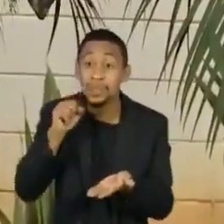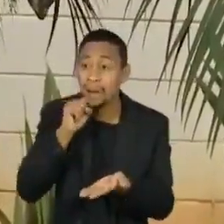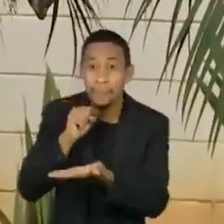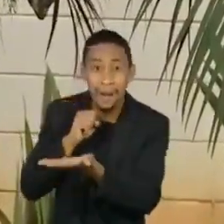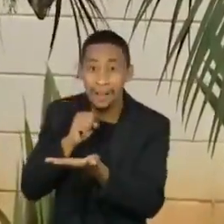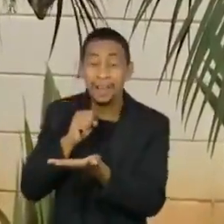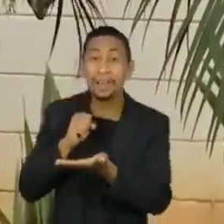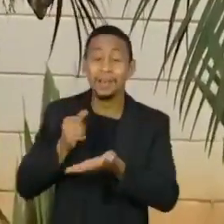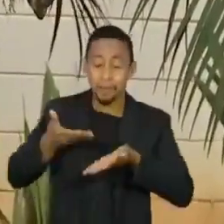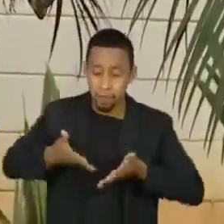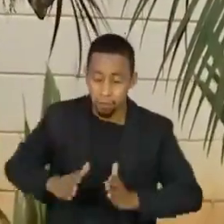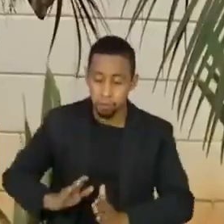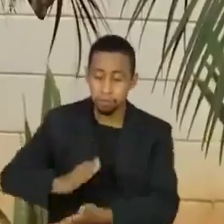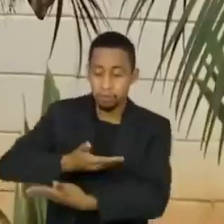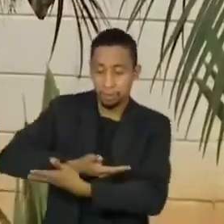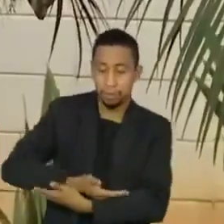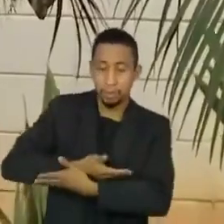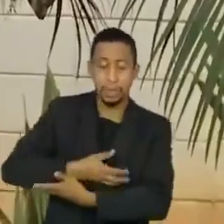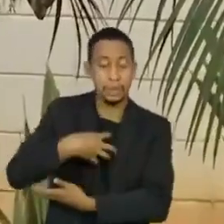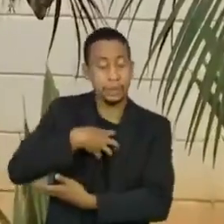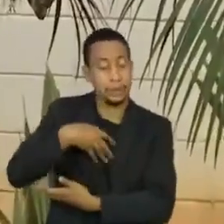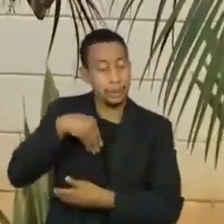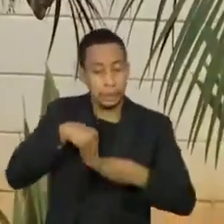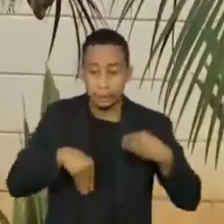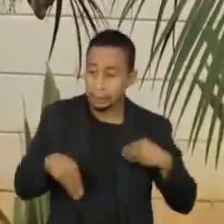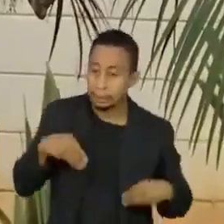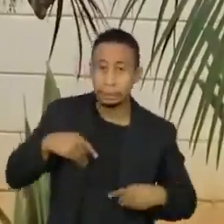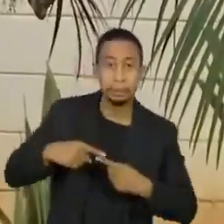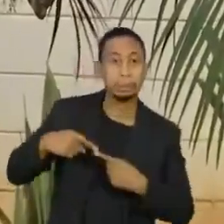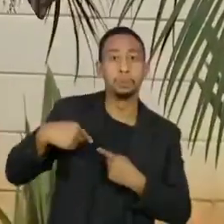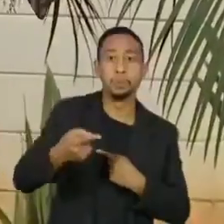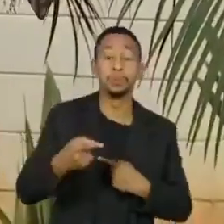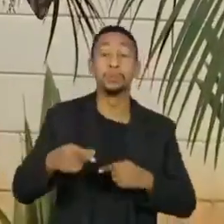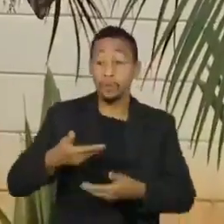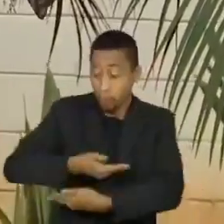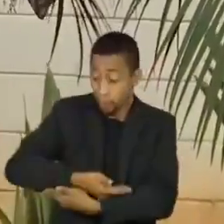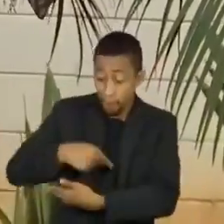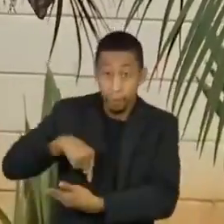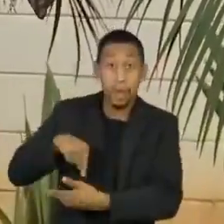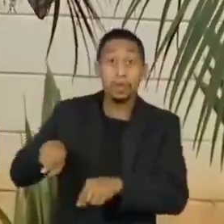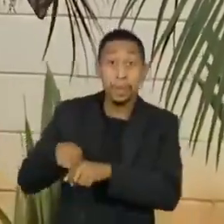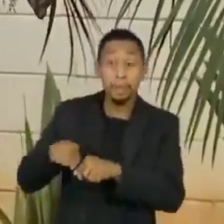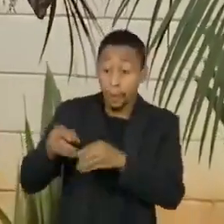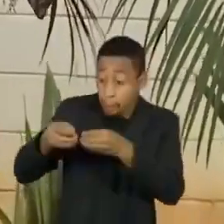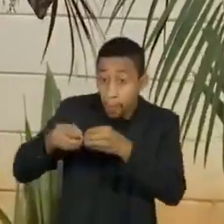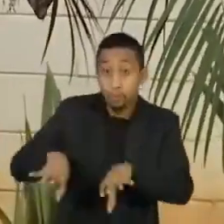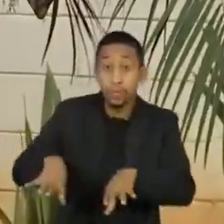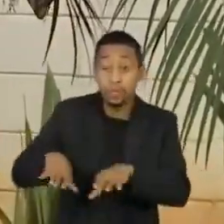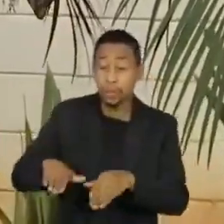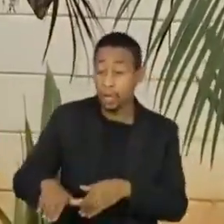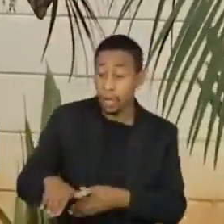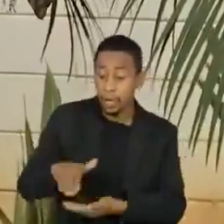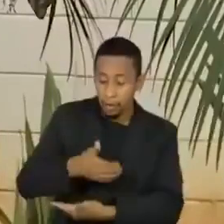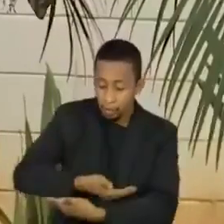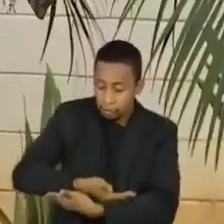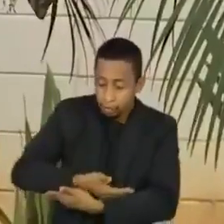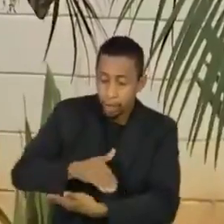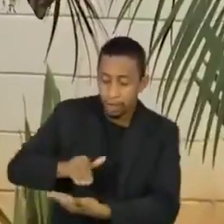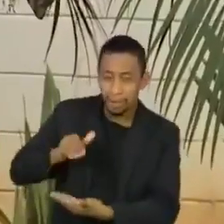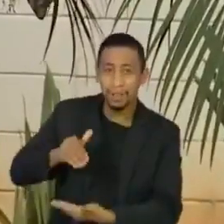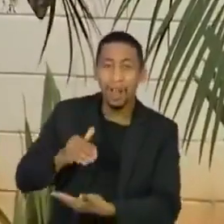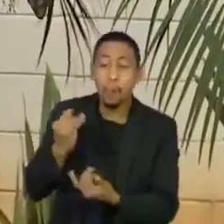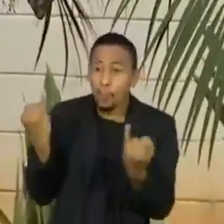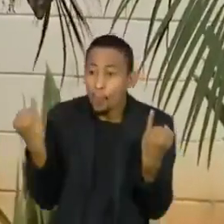depressão pós-parto e pode também trazer consequências para o bebê, como um crescimento fetal abaixo da média, baixo peso